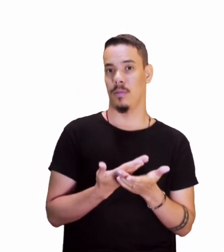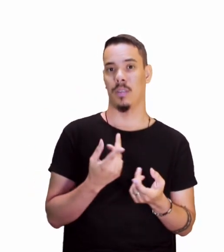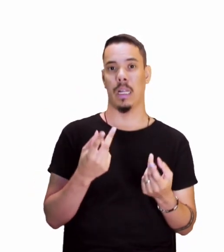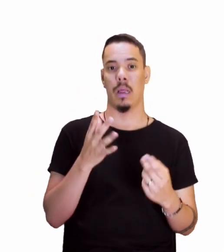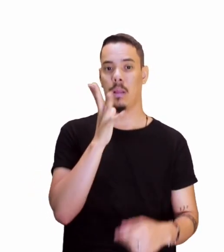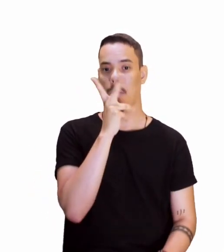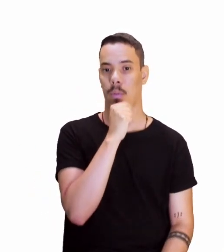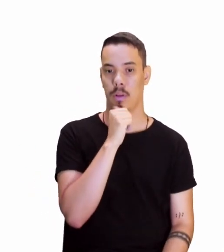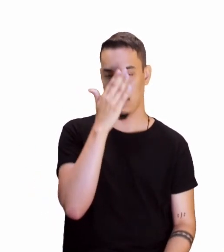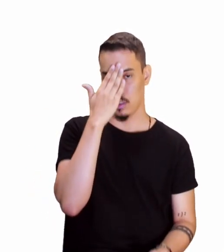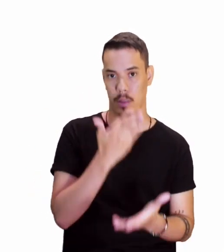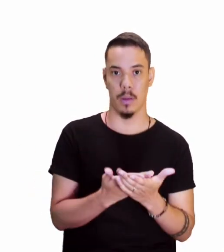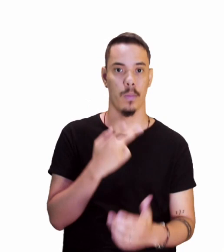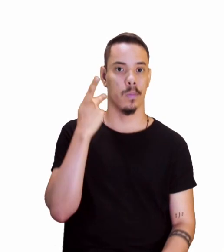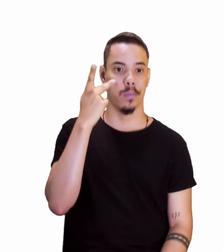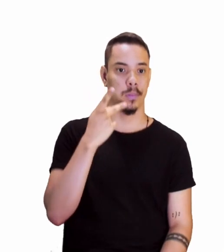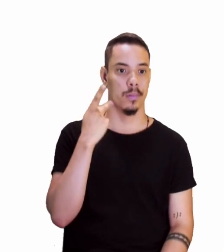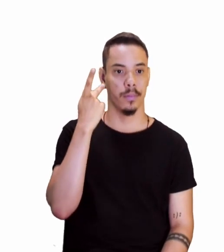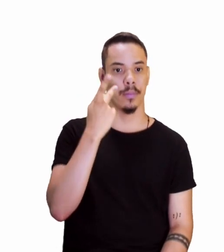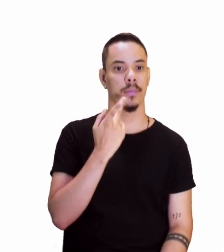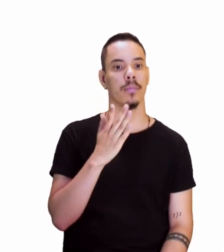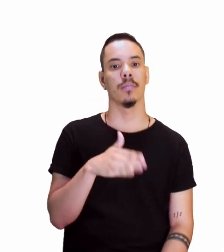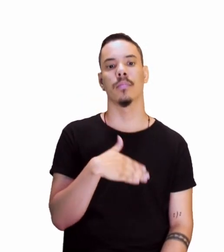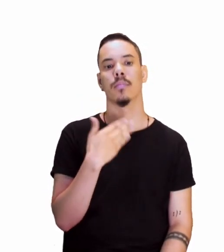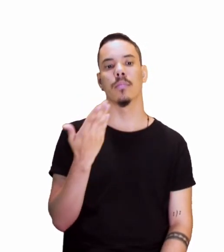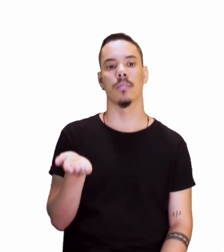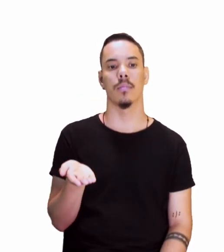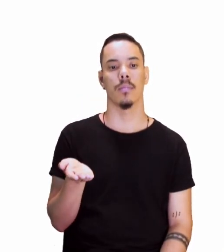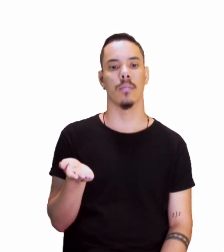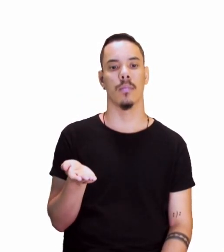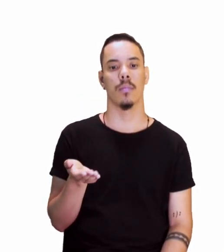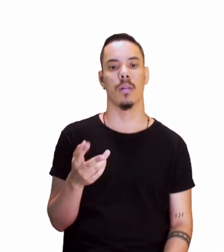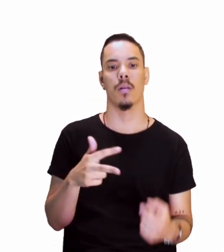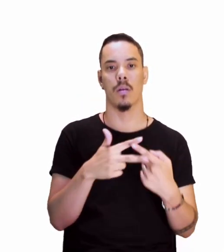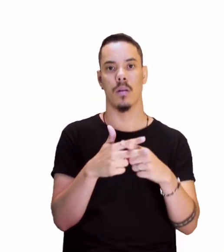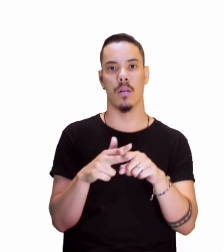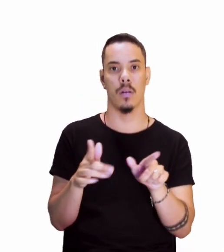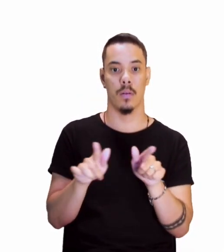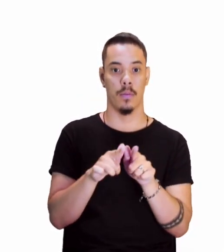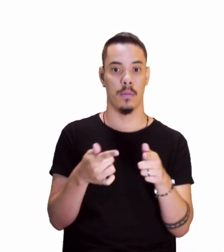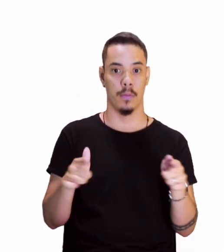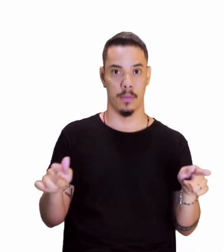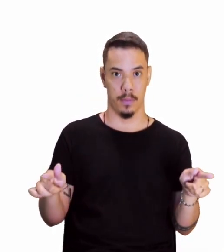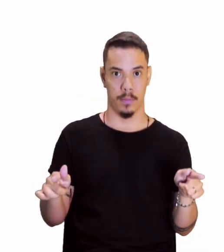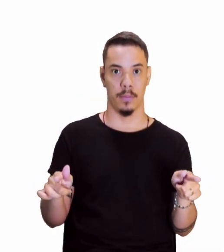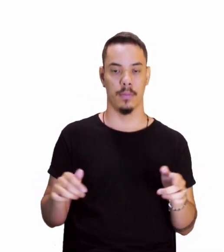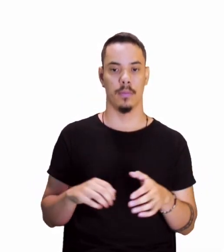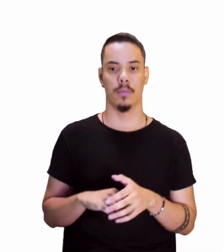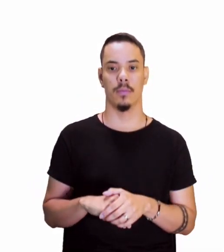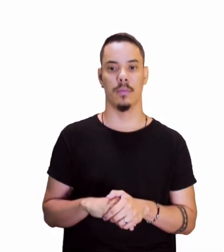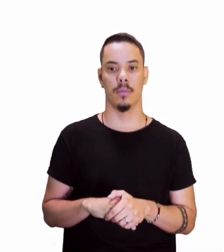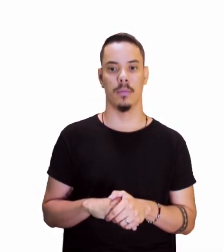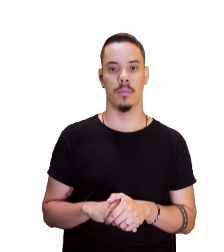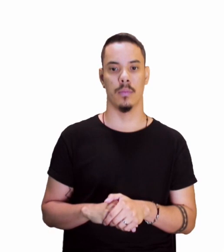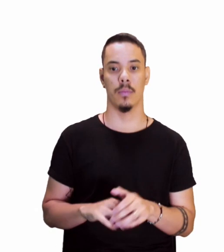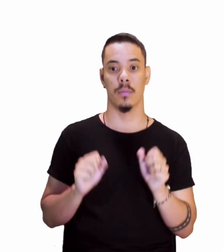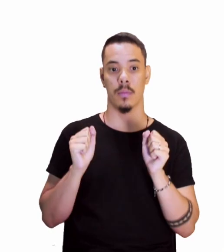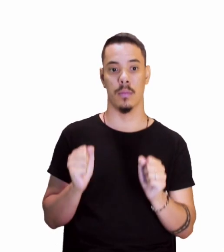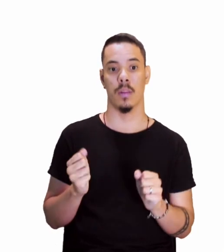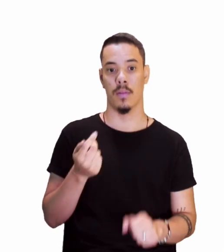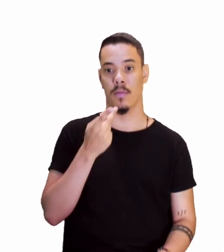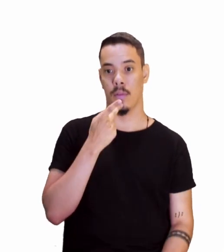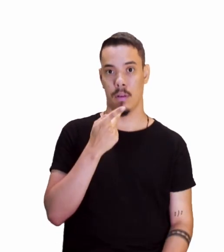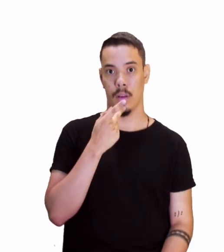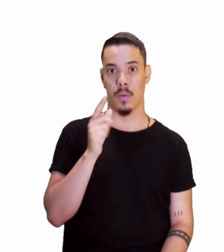políticos. Ó, quanto à correção gramatical, podemos